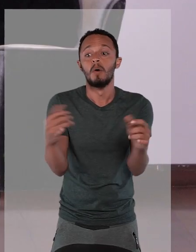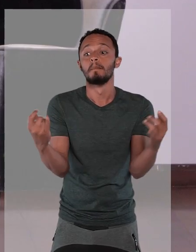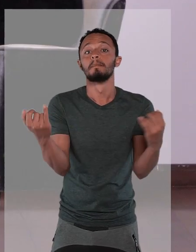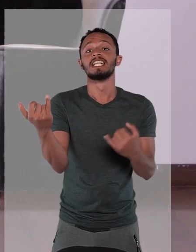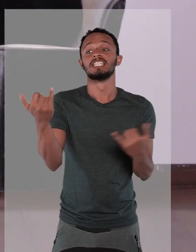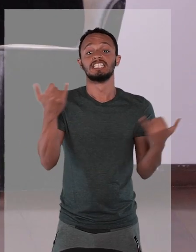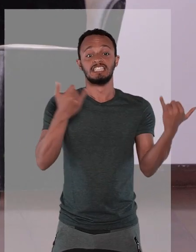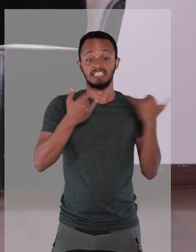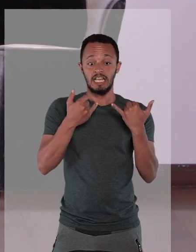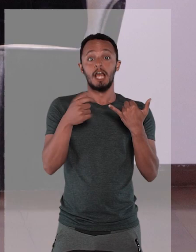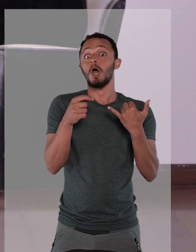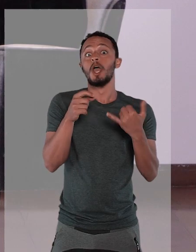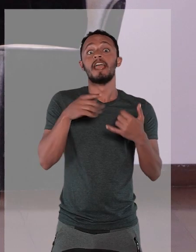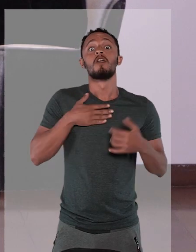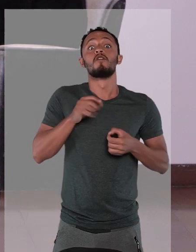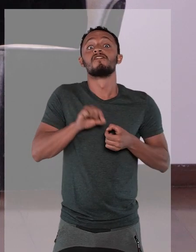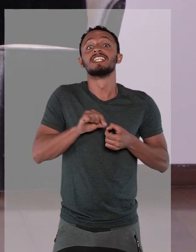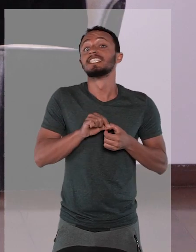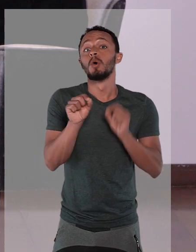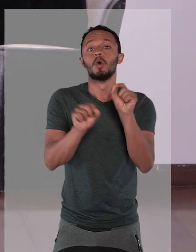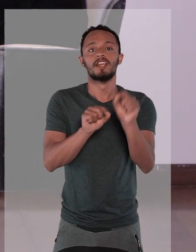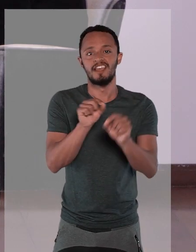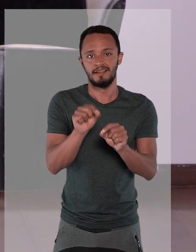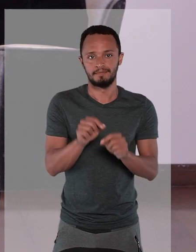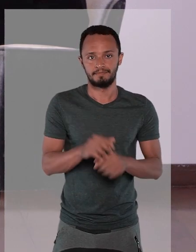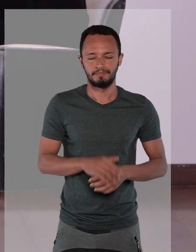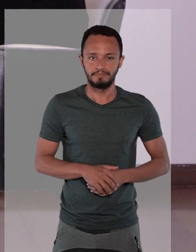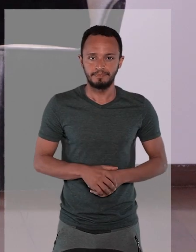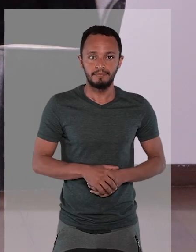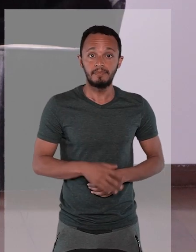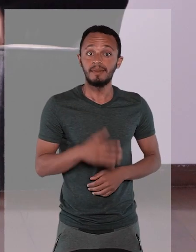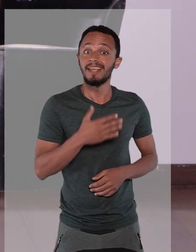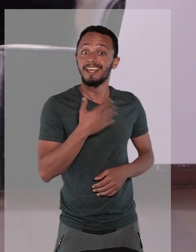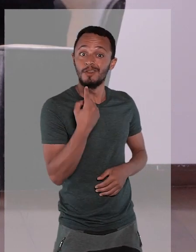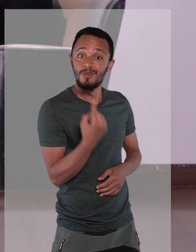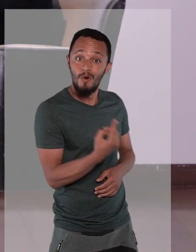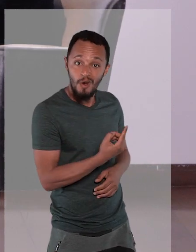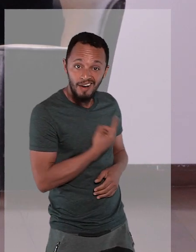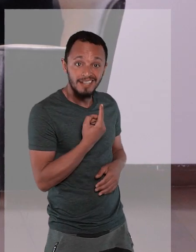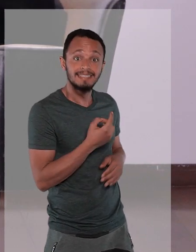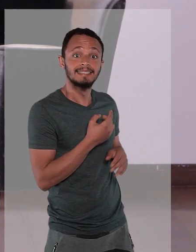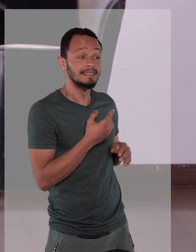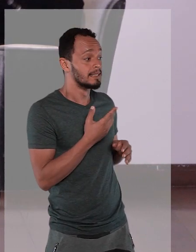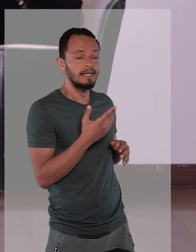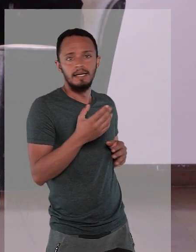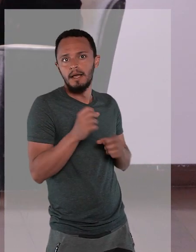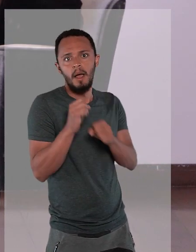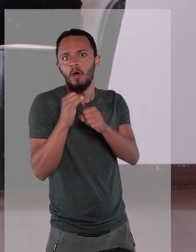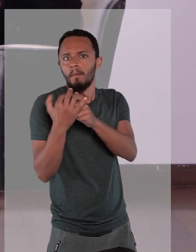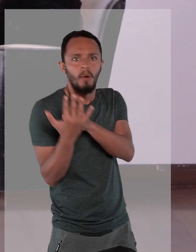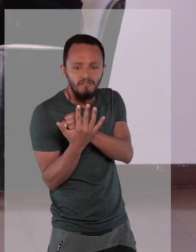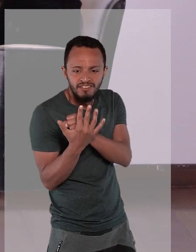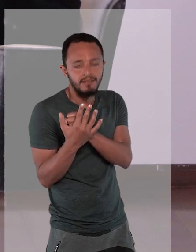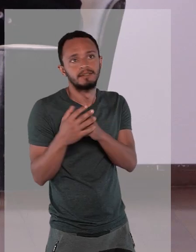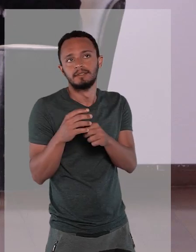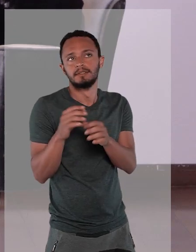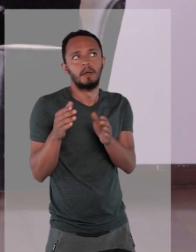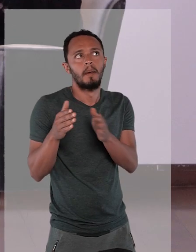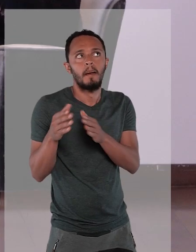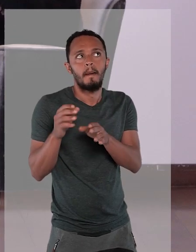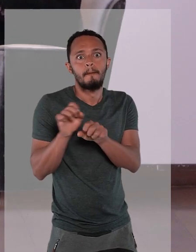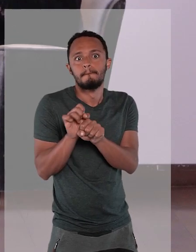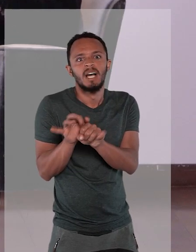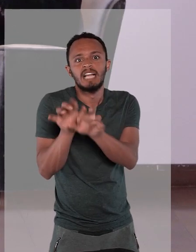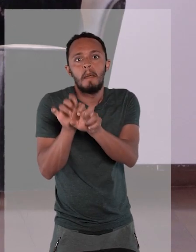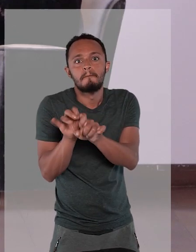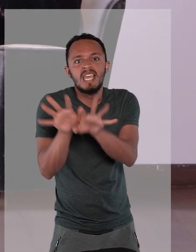que a vivência que nós já tínhamos tido de outras pandemias, da história das epidemias, que Eu também